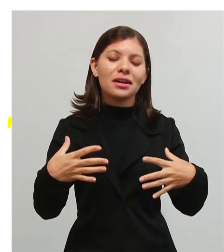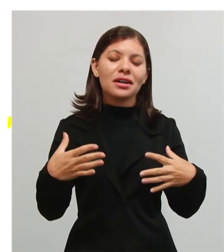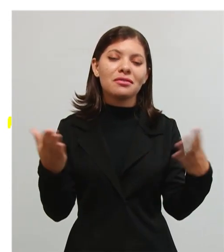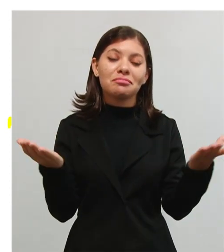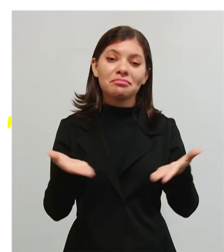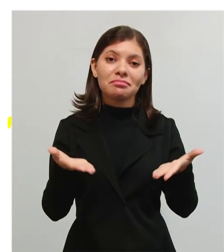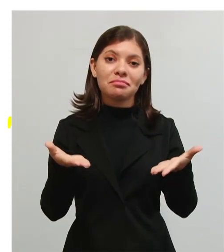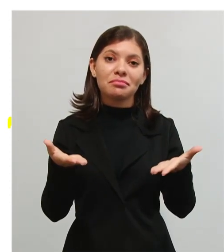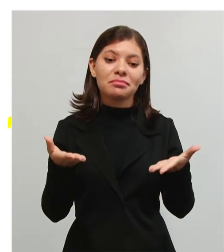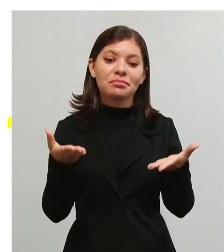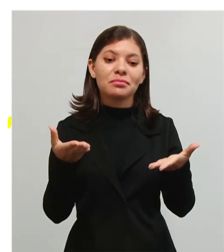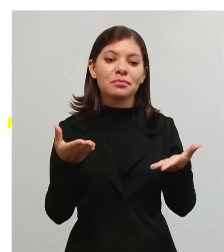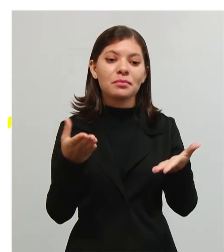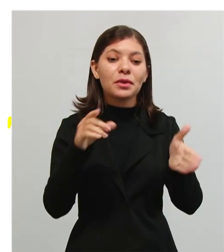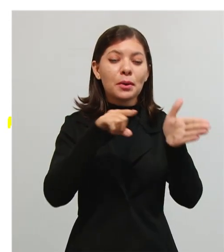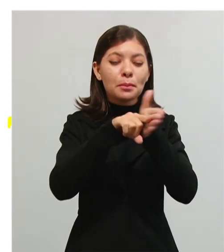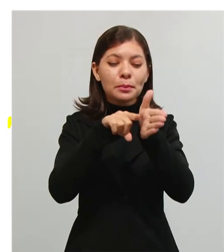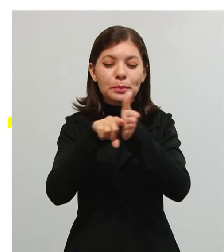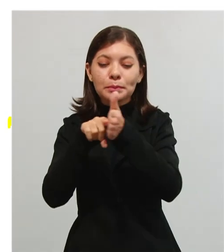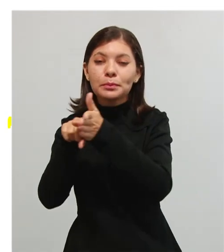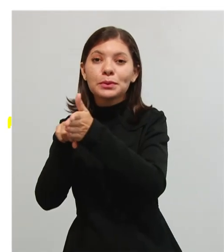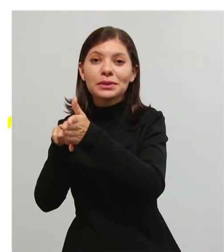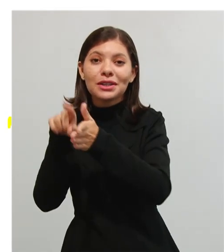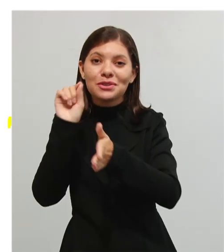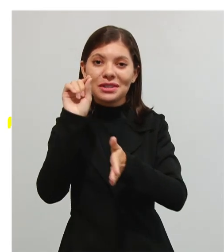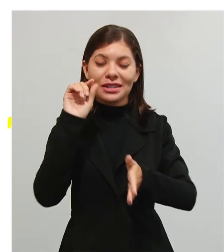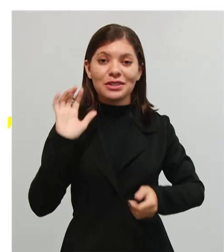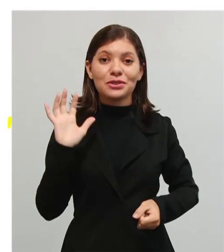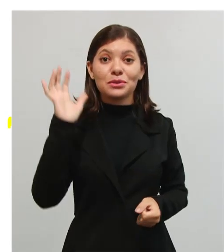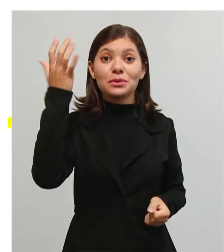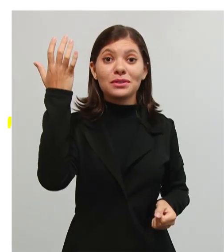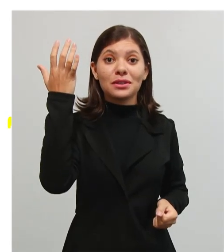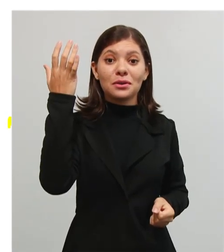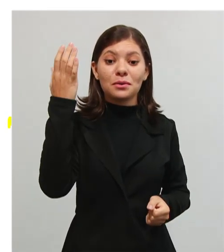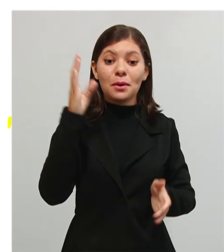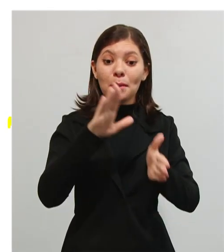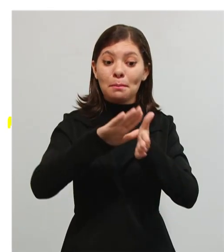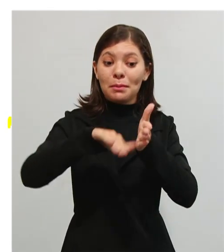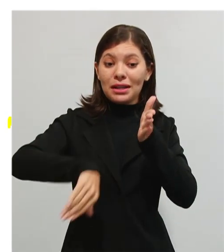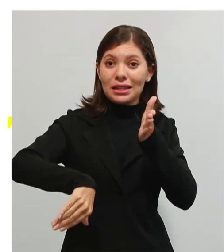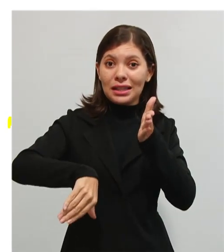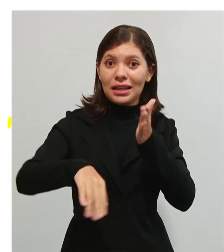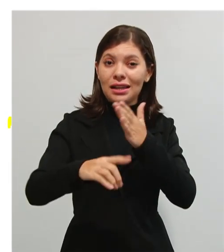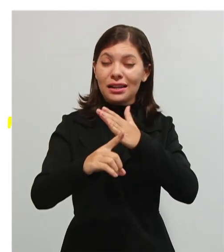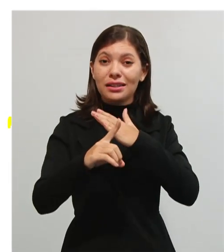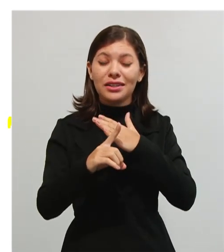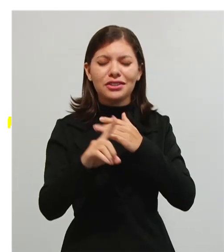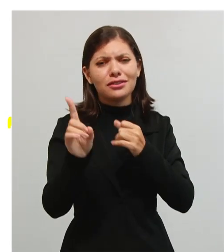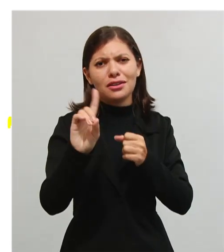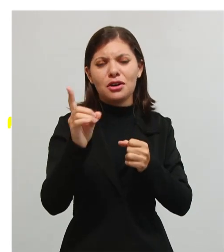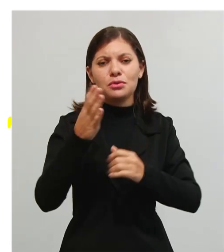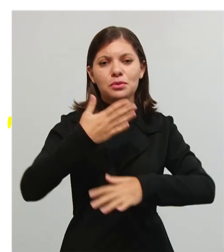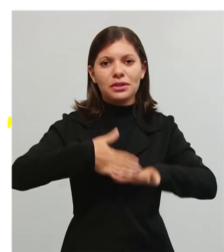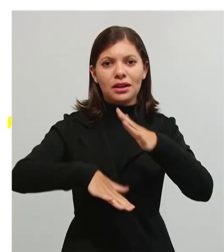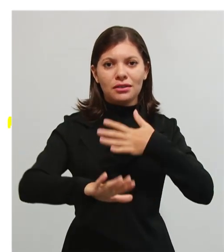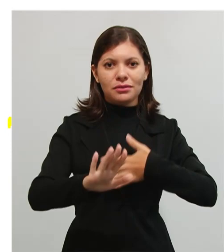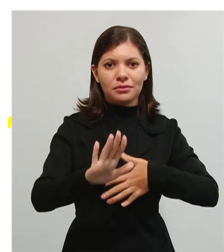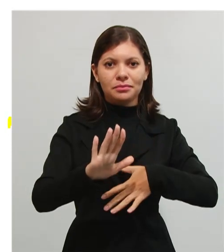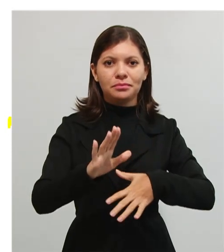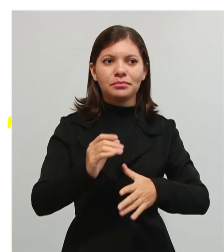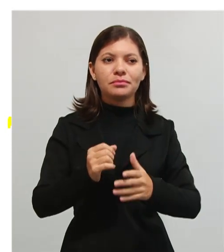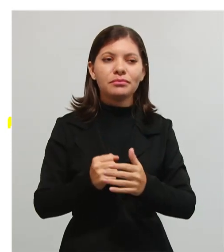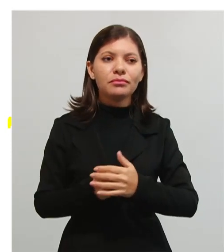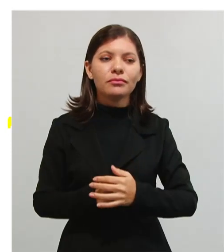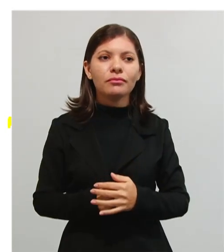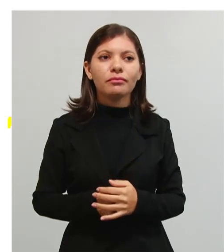buscar soluções para o conflito, mas sem perder o cliente. Aqui é uma questão de jogo de cintura, né,